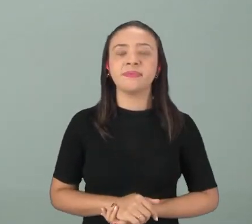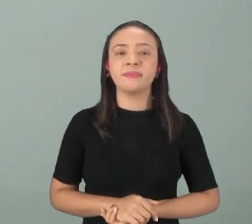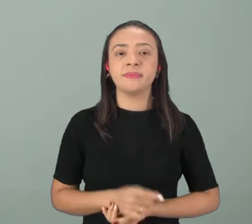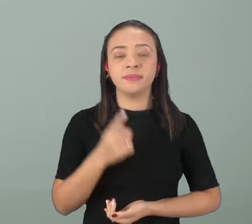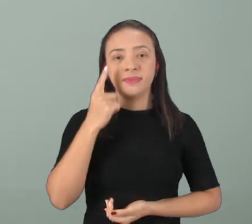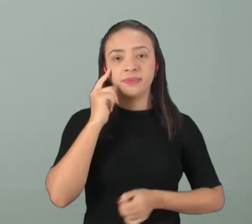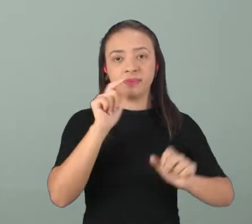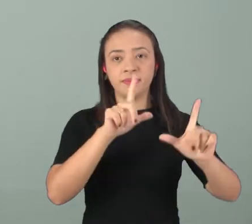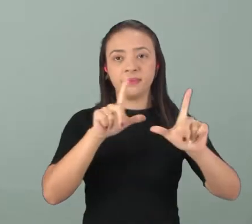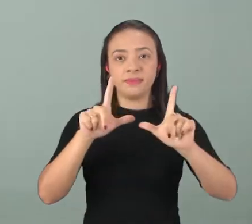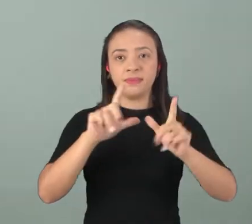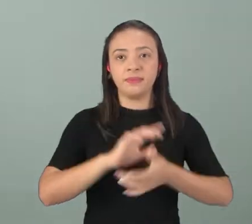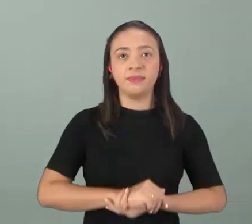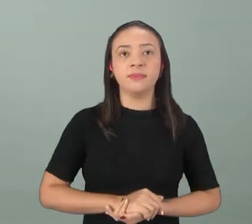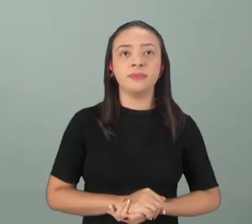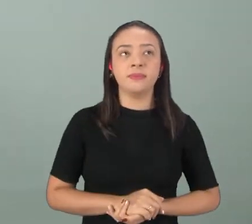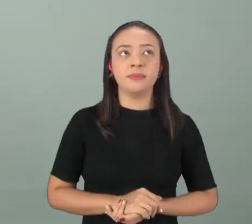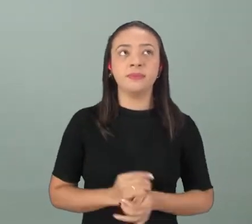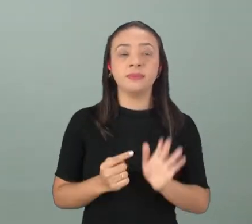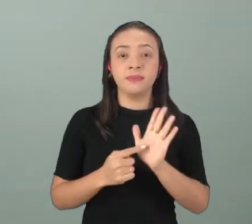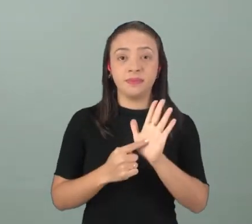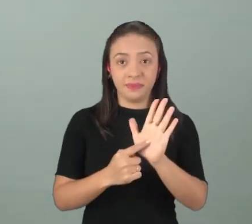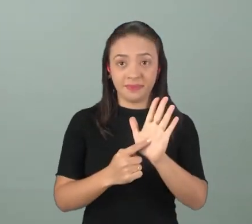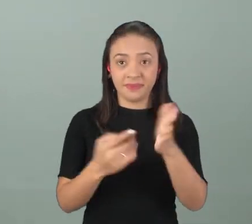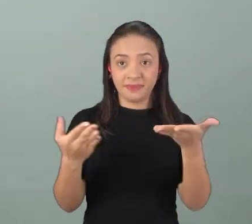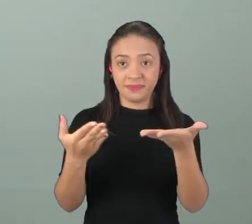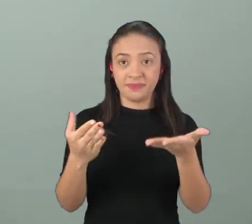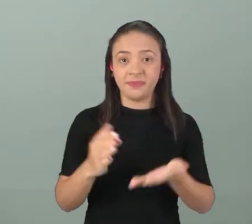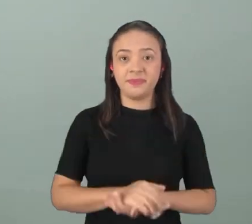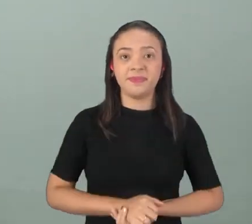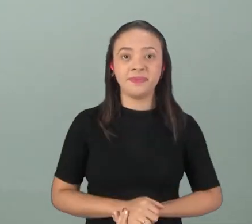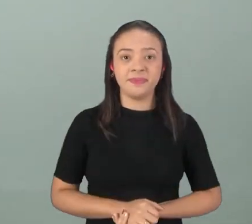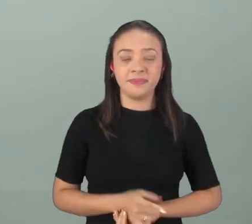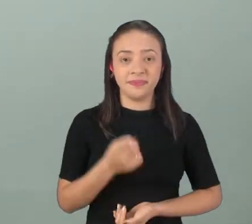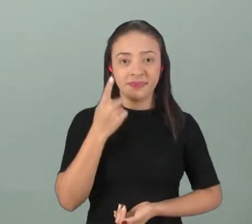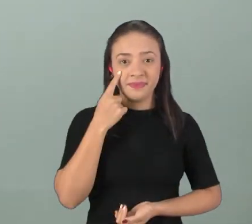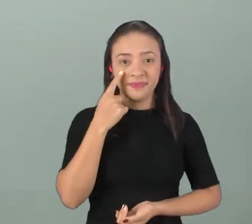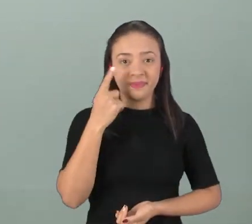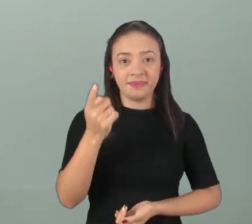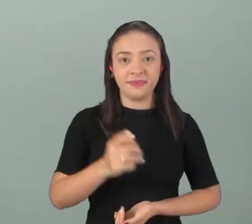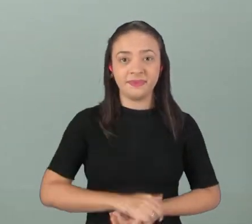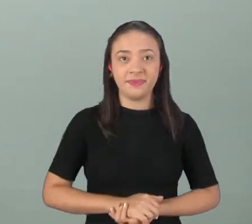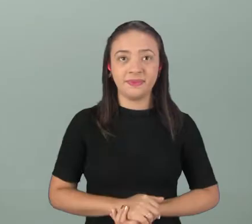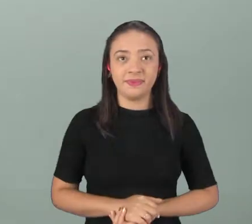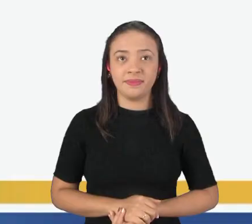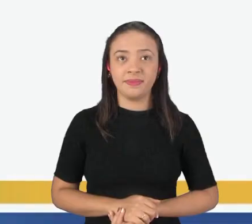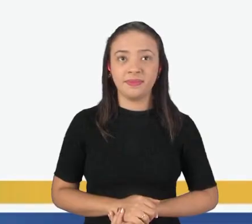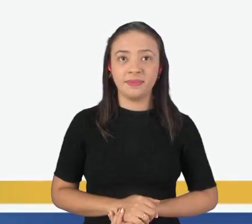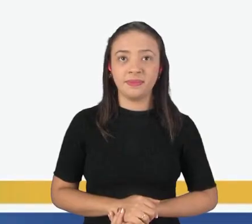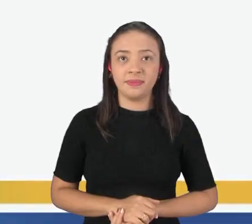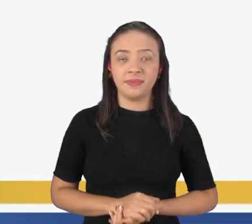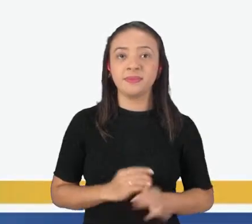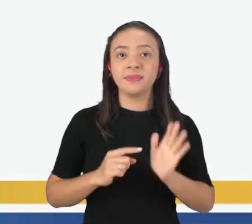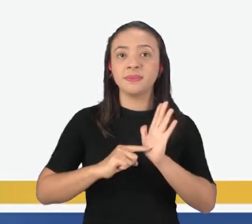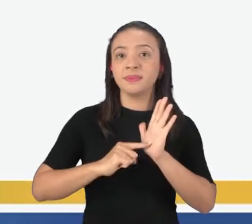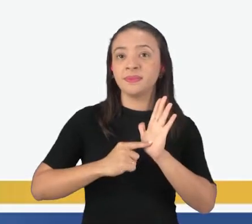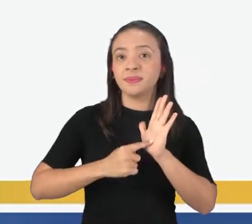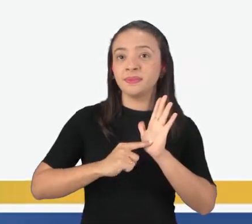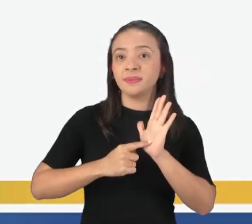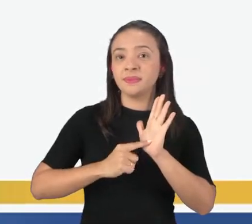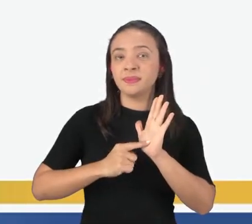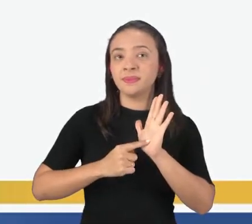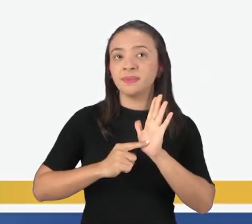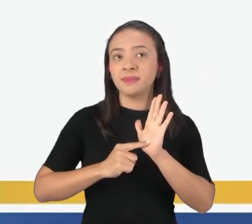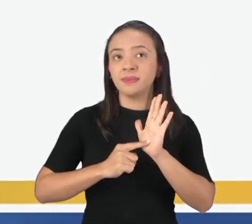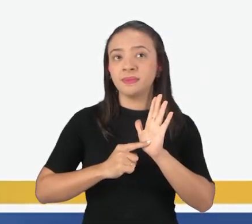bom? Acompanhe na tela comigo, eles vão se apresentar para nós. Acompanhe aí a apresentação, vamos lá. Sinais de pontuação,